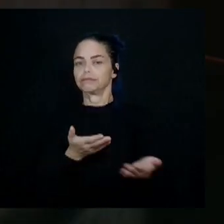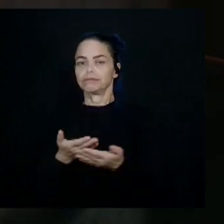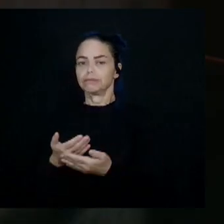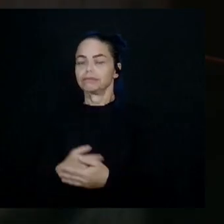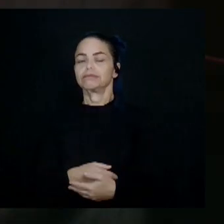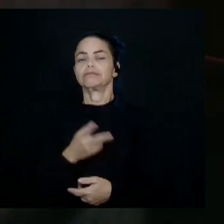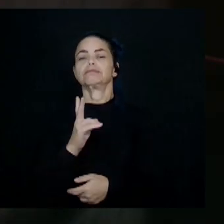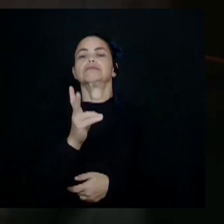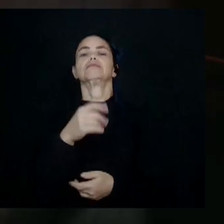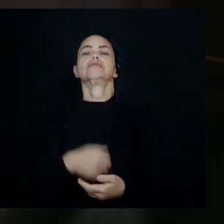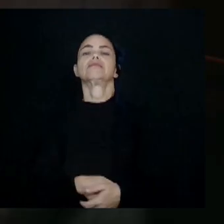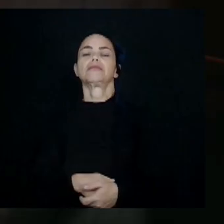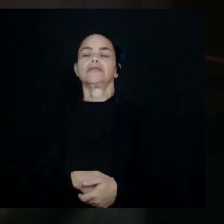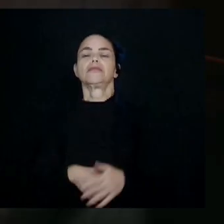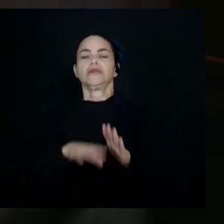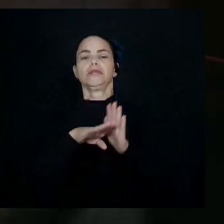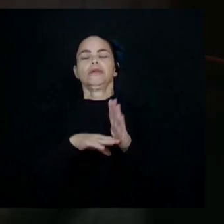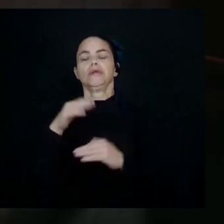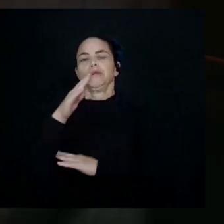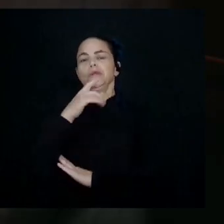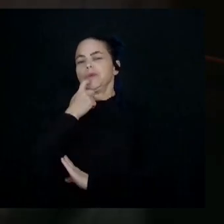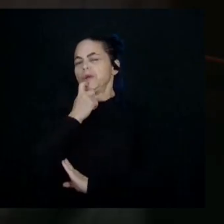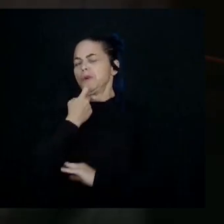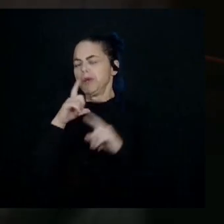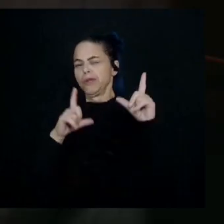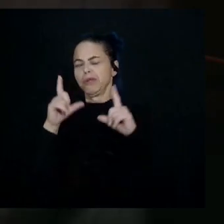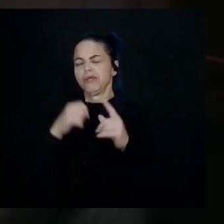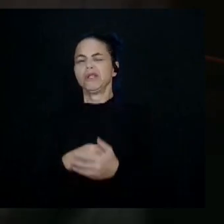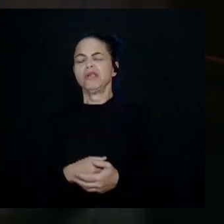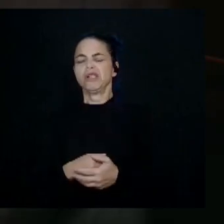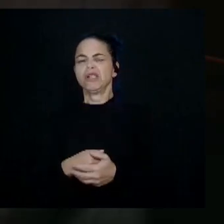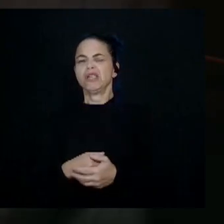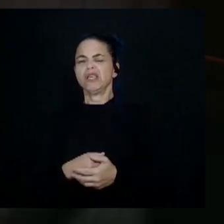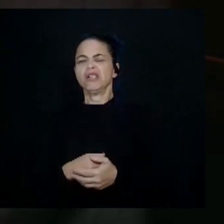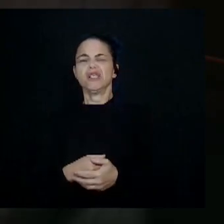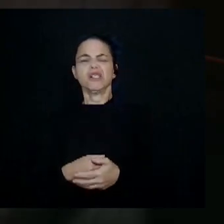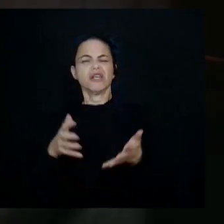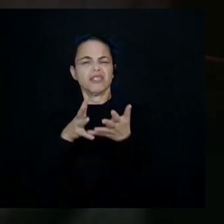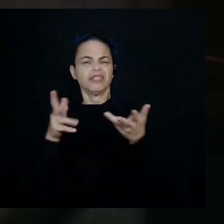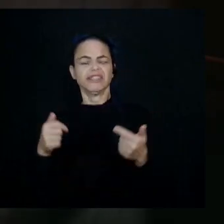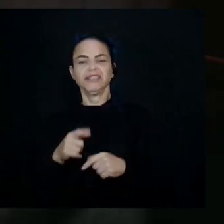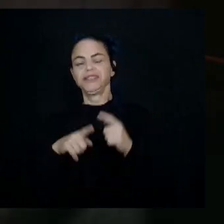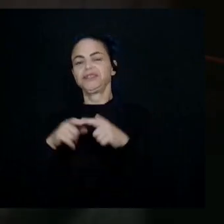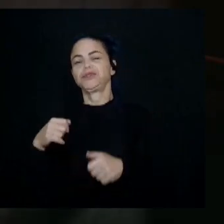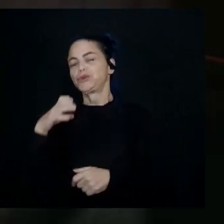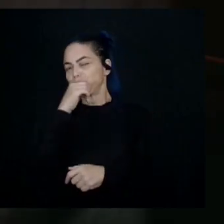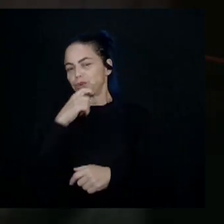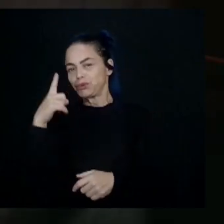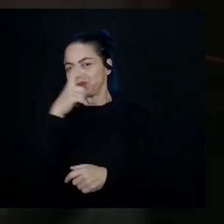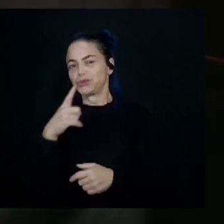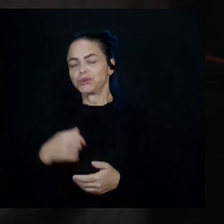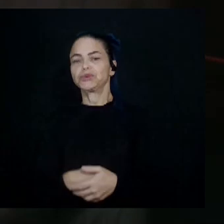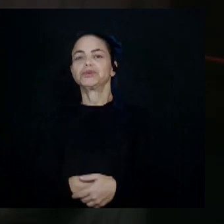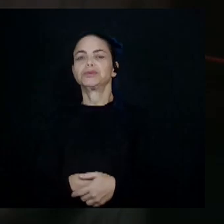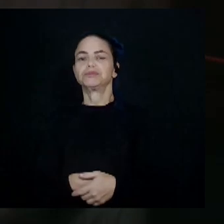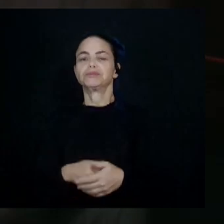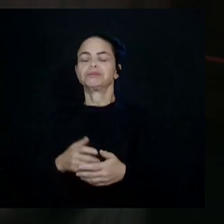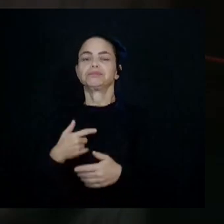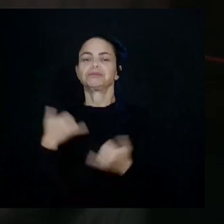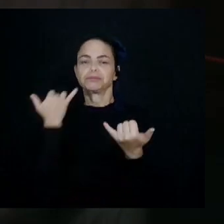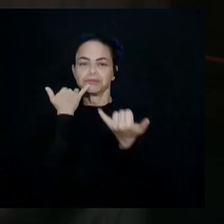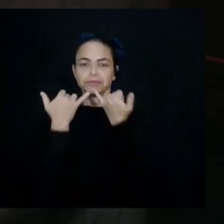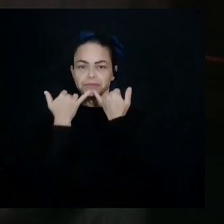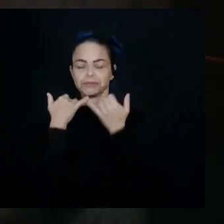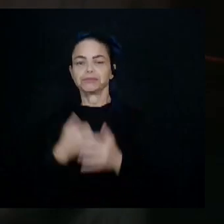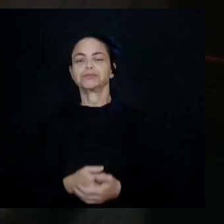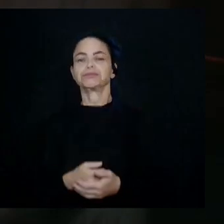na programação da TV Câmara Campinas. O pessoal produziu aí um material de final de semana sensacional, com informação, com